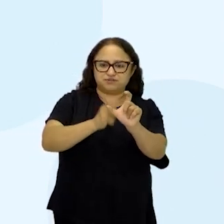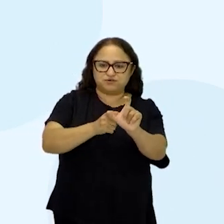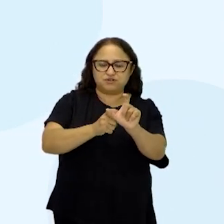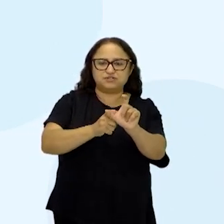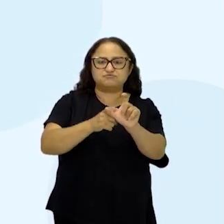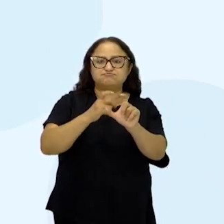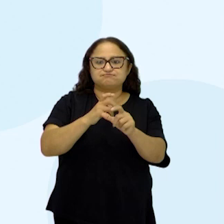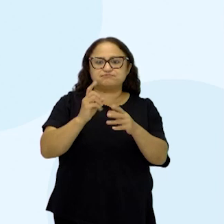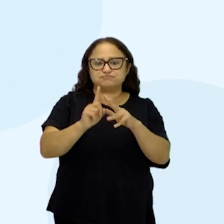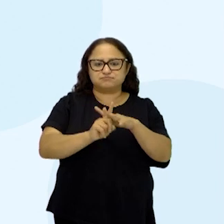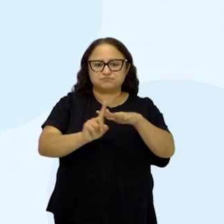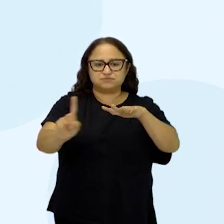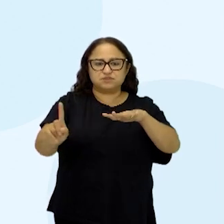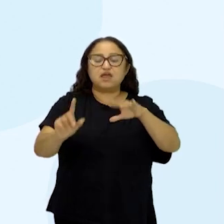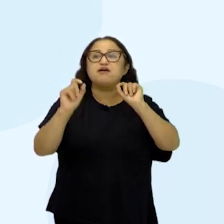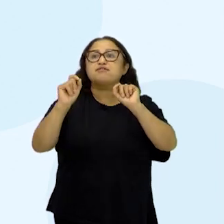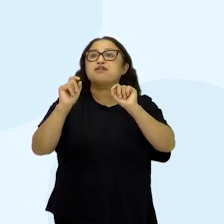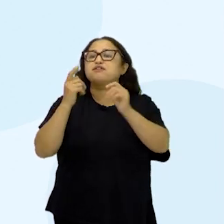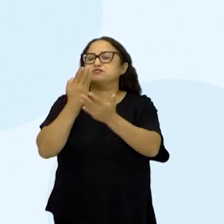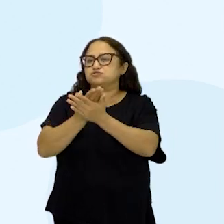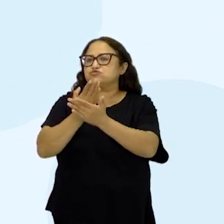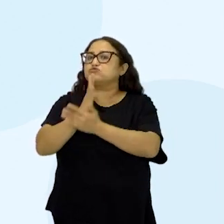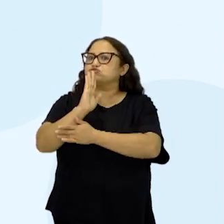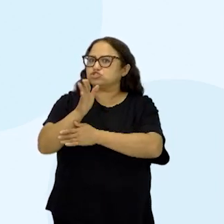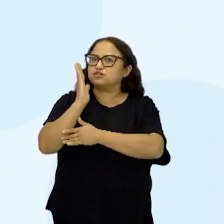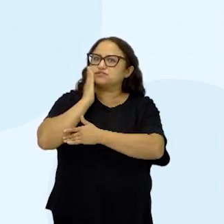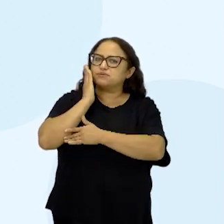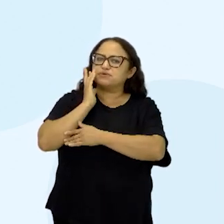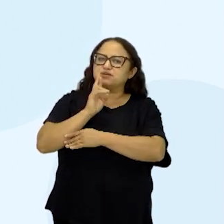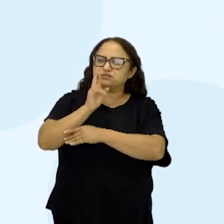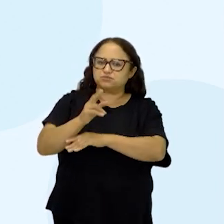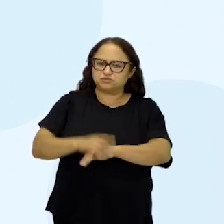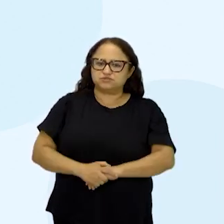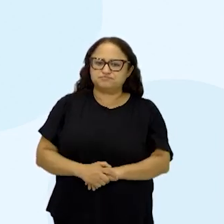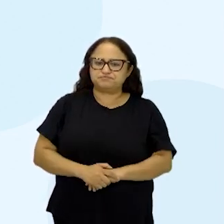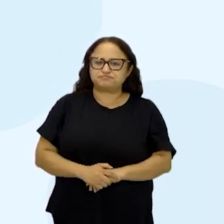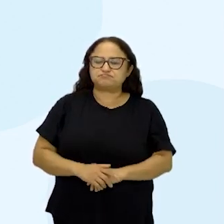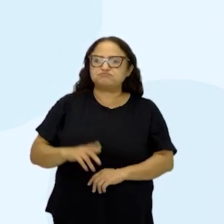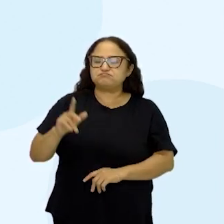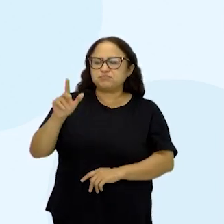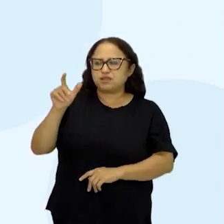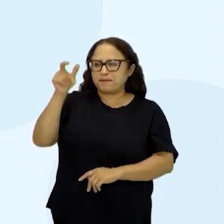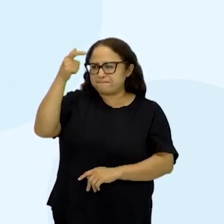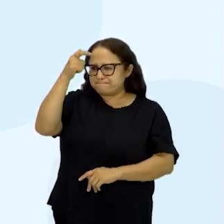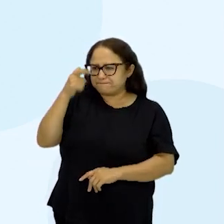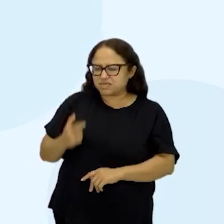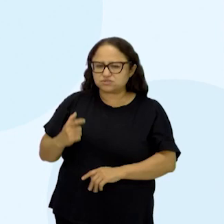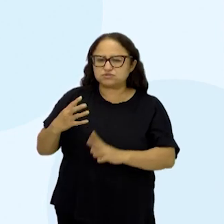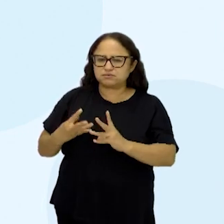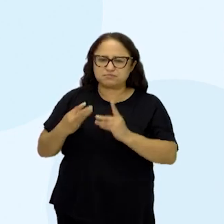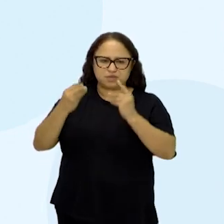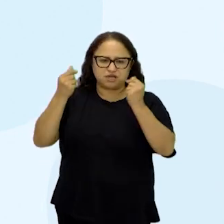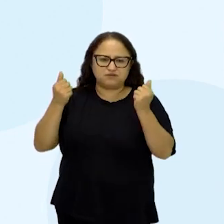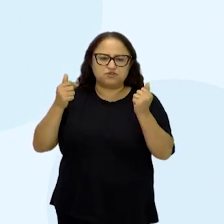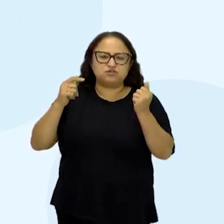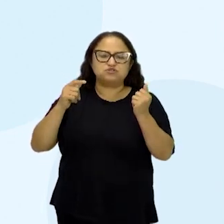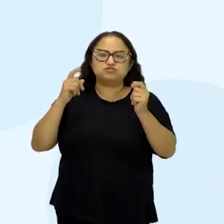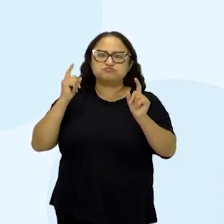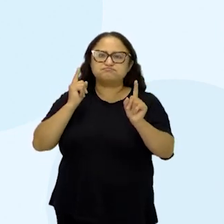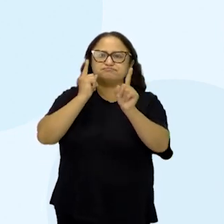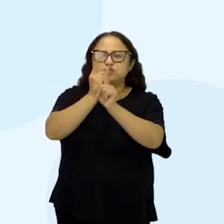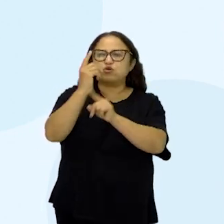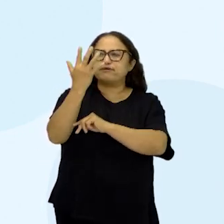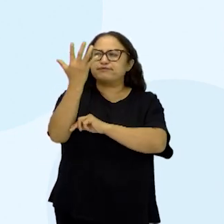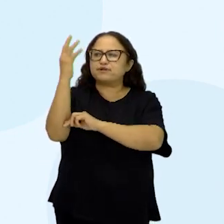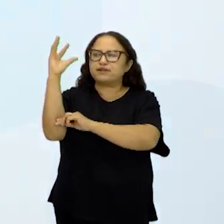bacana. Quem estudou as últimas aulas está na ponta da língua. A presença de personagens fantásticos que se identificam com a natureza. Então,